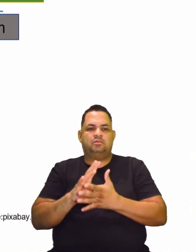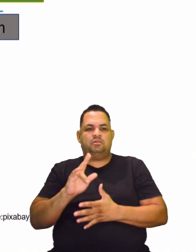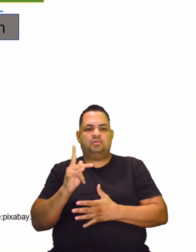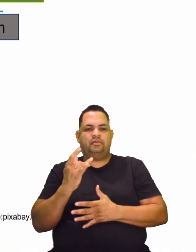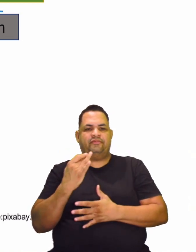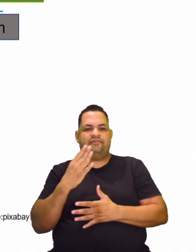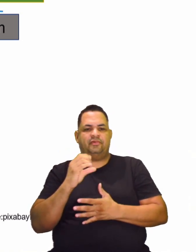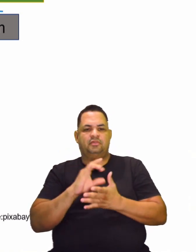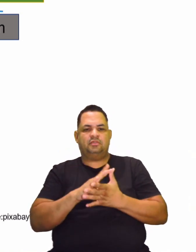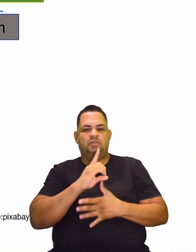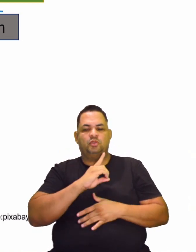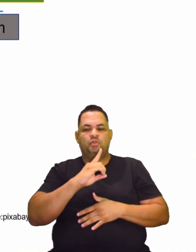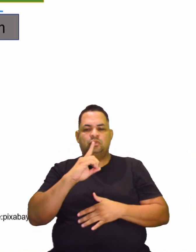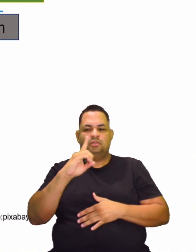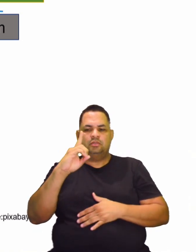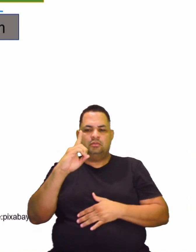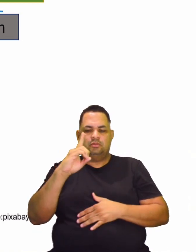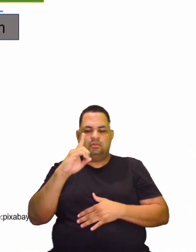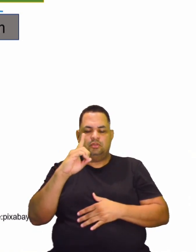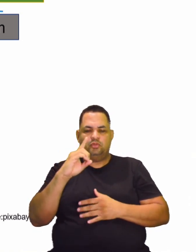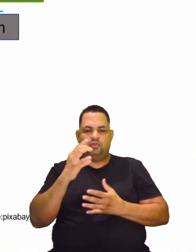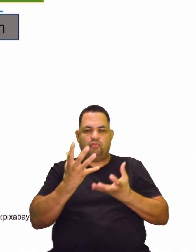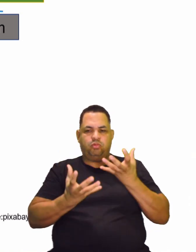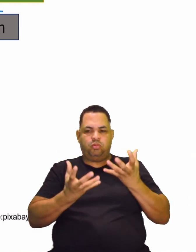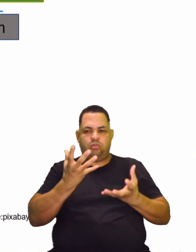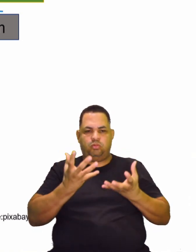Festo, deus do fogo.